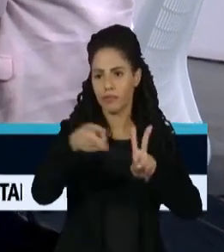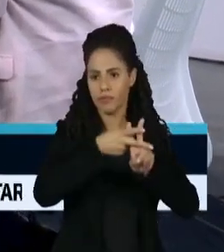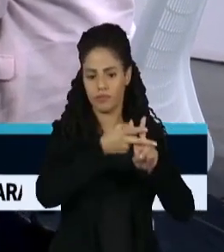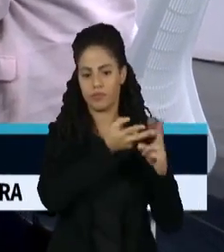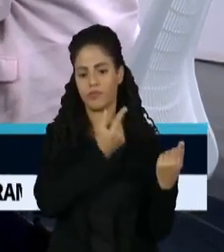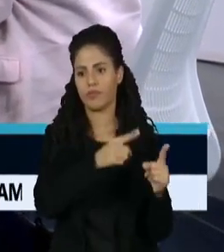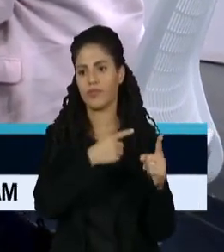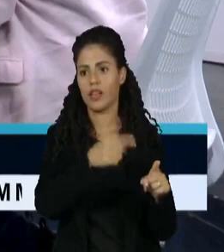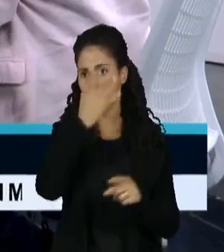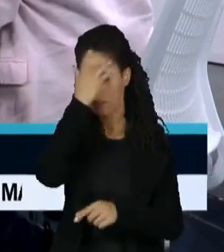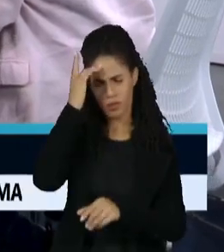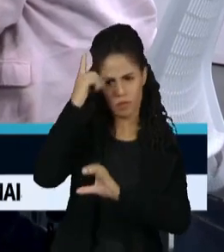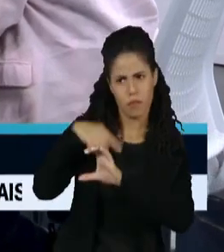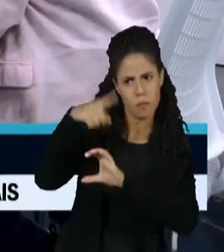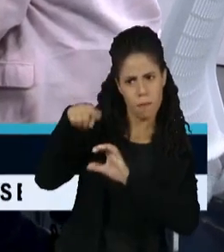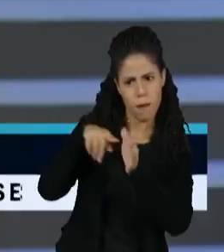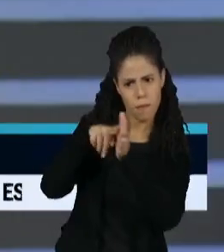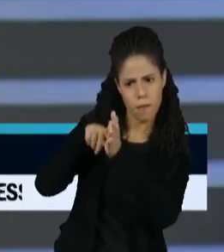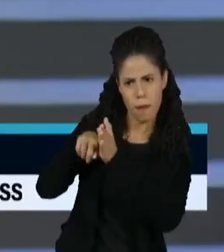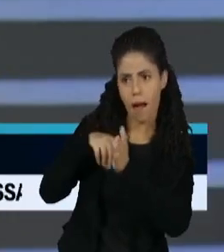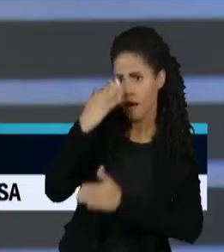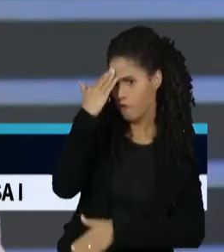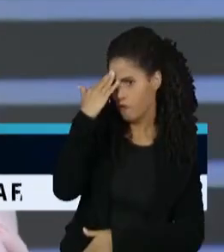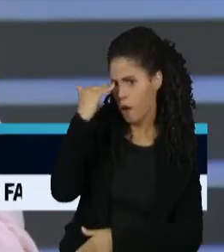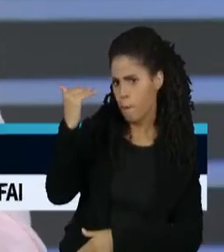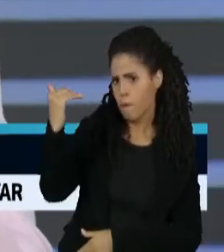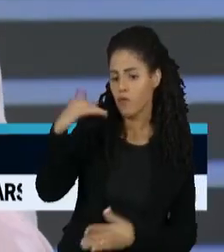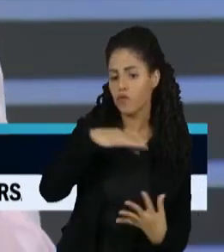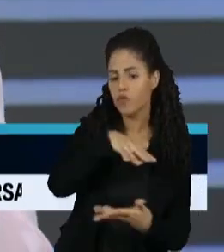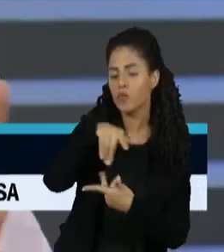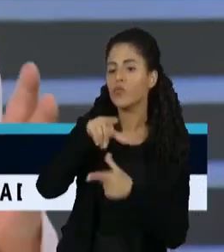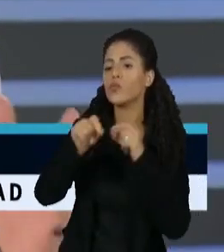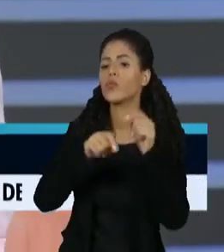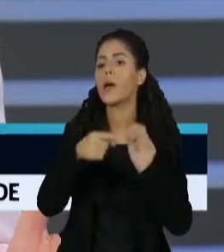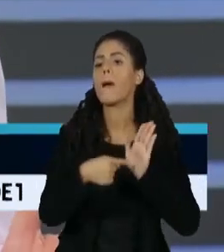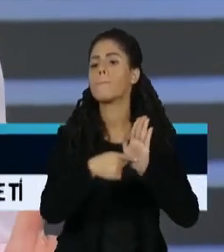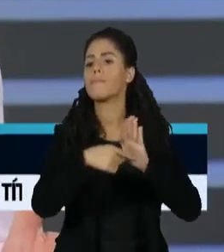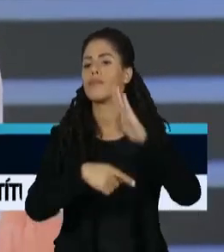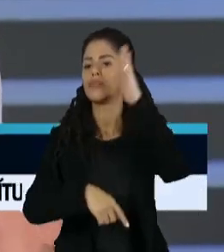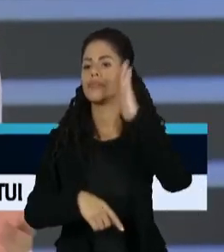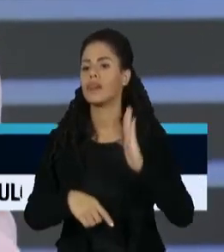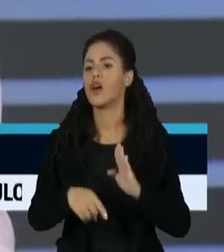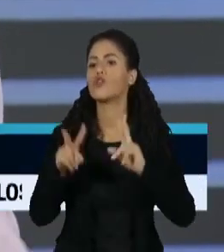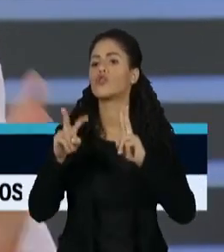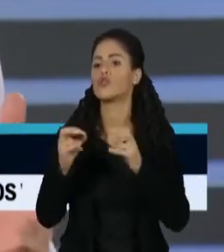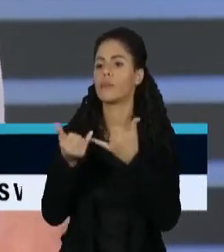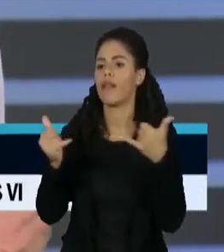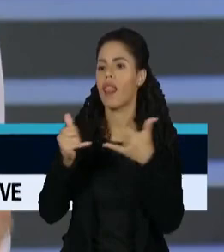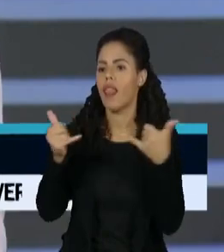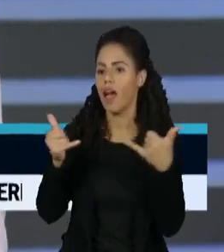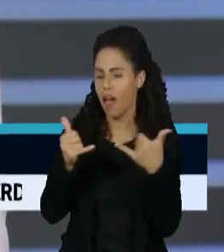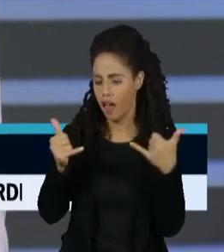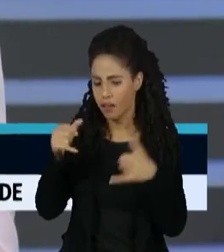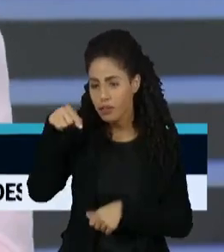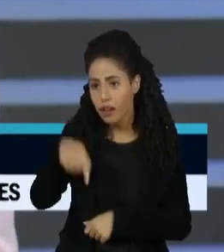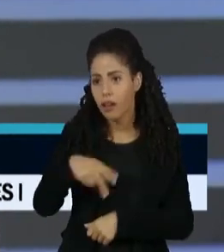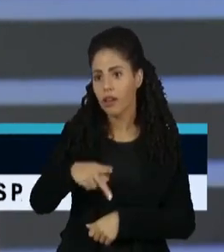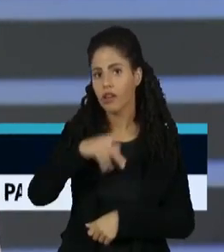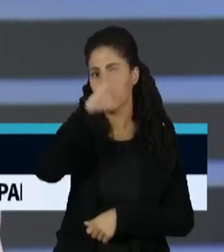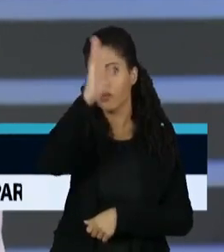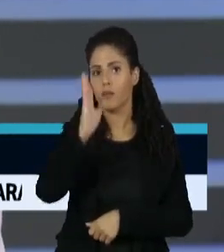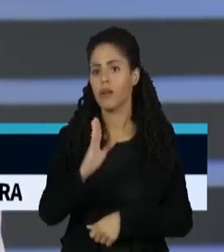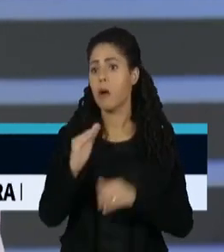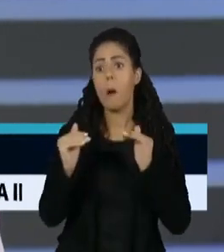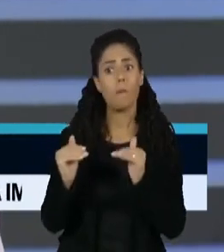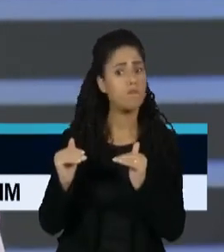um grande cientista respeitado no mundo todo, que mostra que o Brasil, na área de elétrica, por exemplo, a eletrificação do Brasil, o Brasil